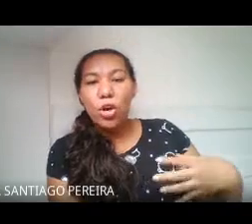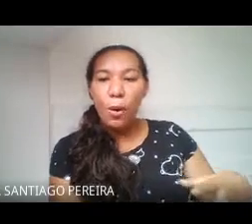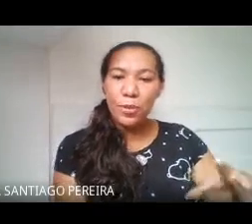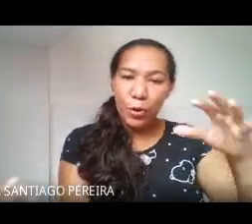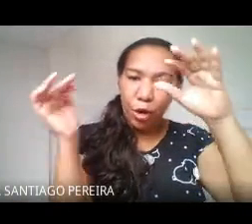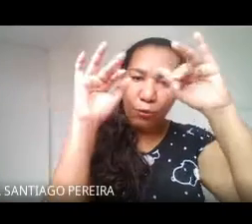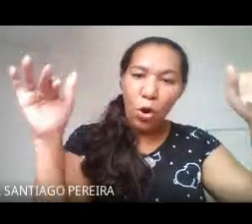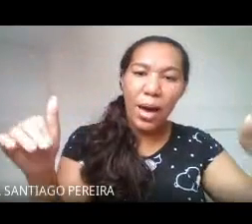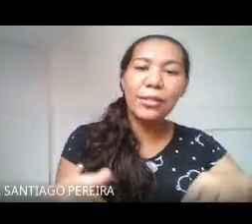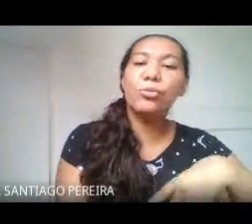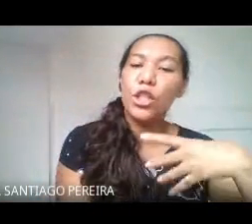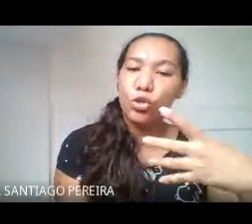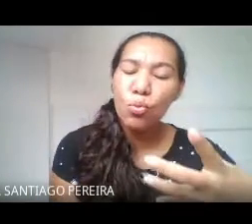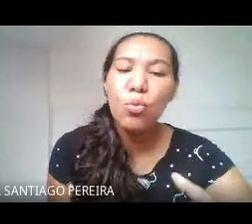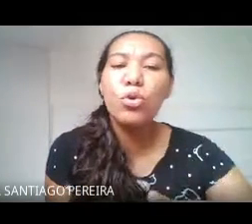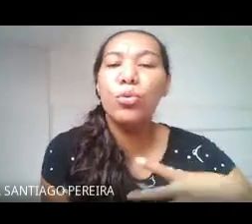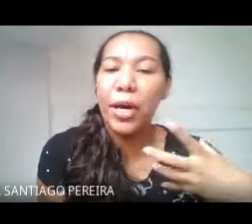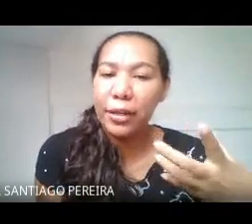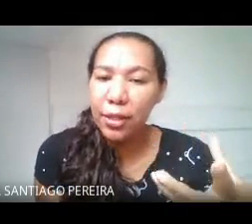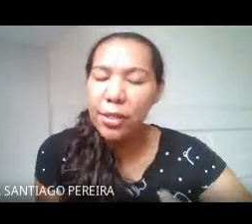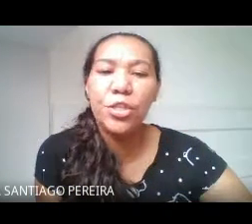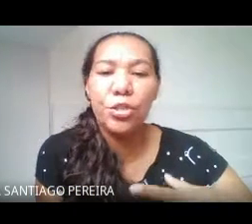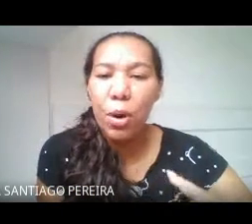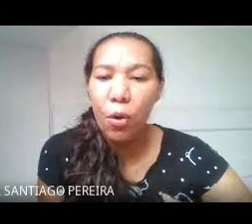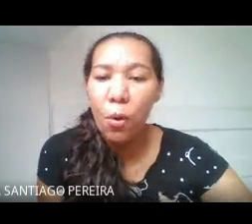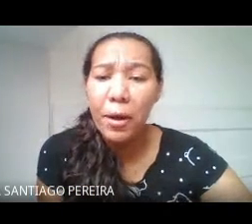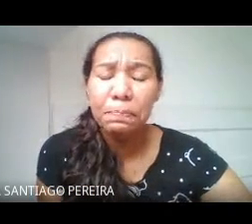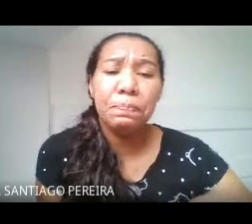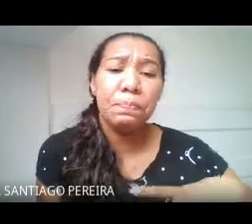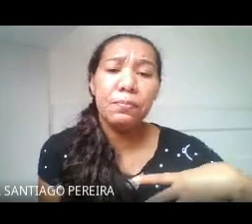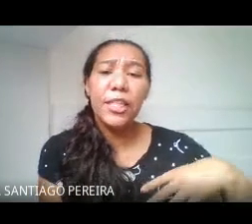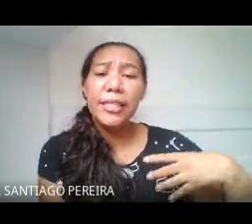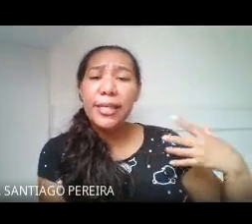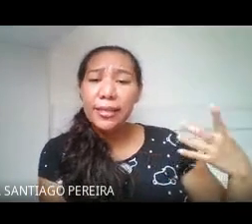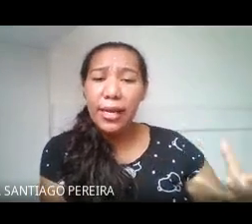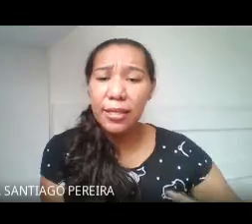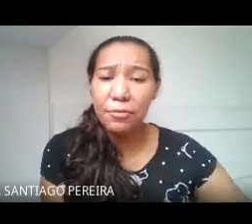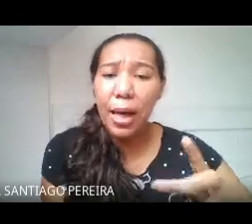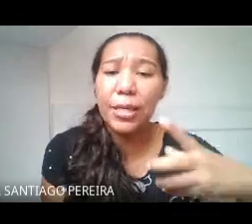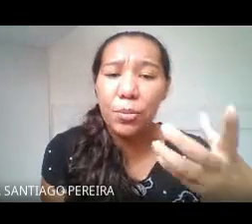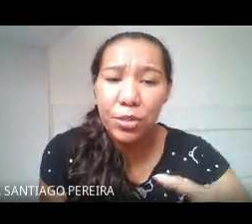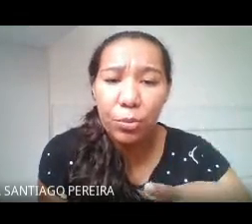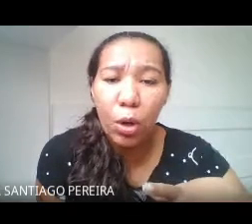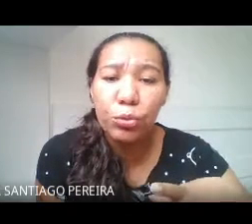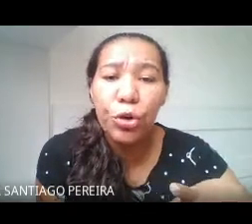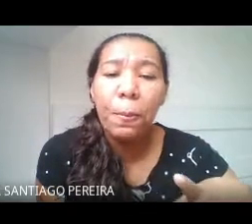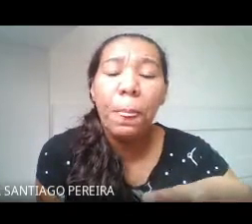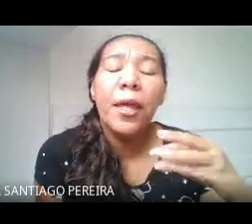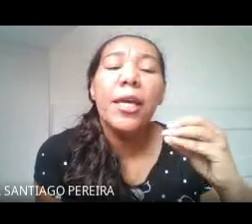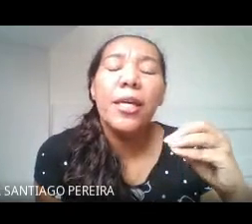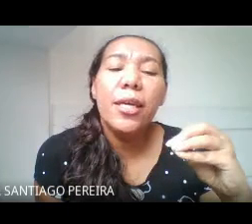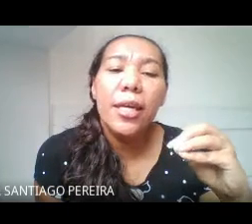gênero sinopse, porque é o formato, um texto curto com características de uma obra. E detalhe e falas também sobre o